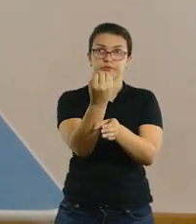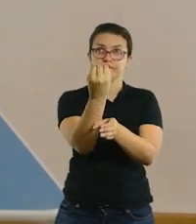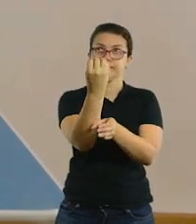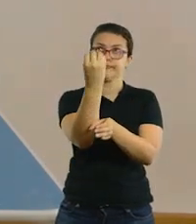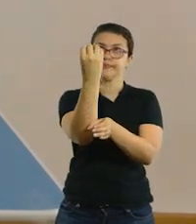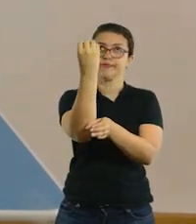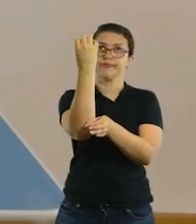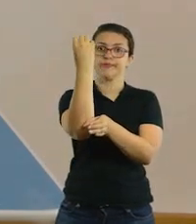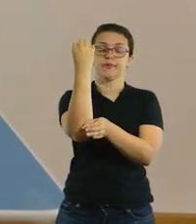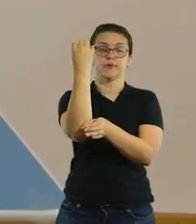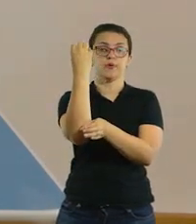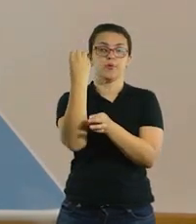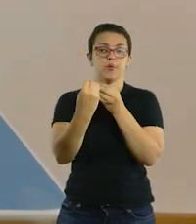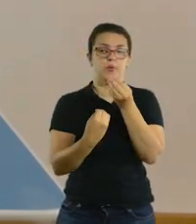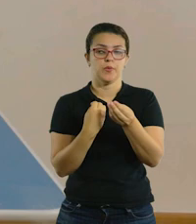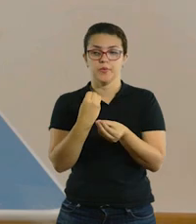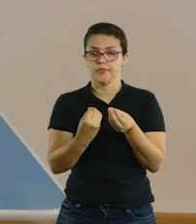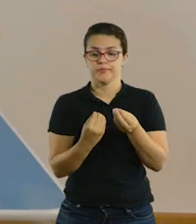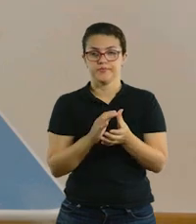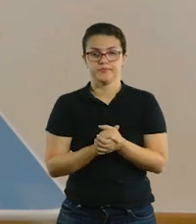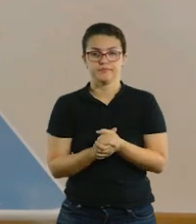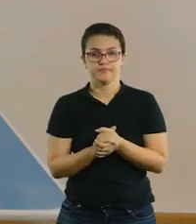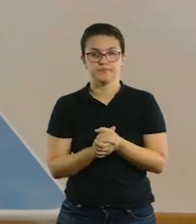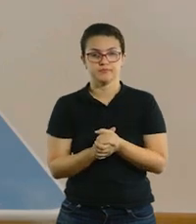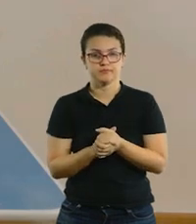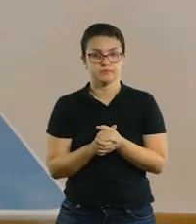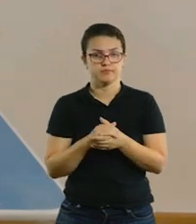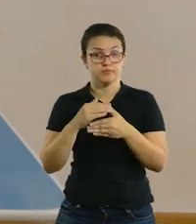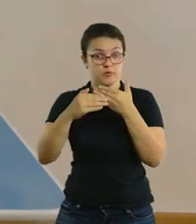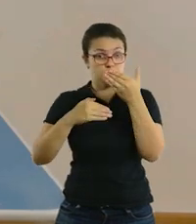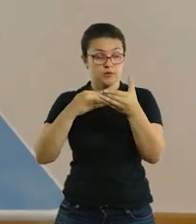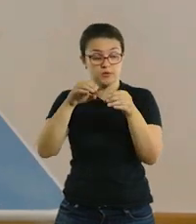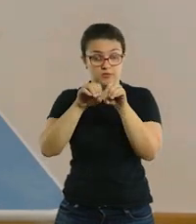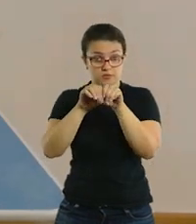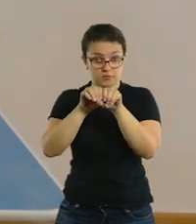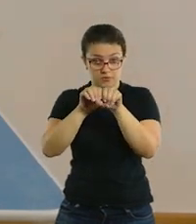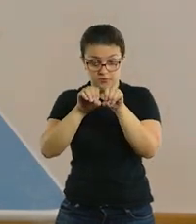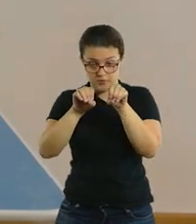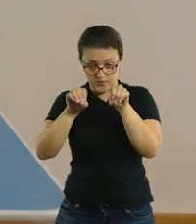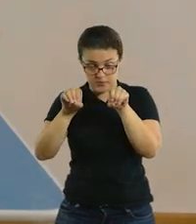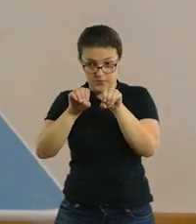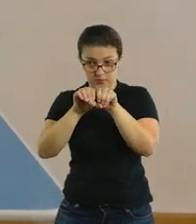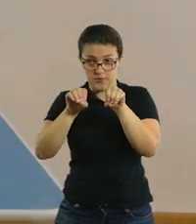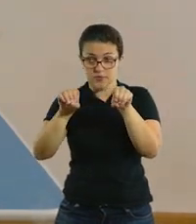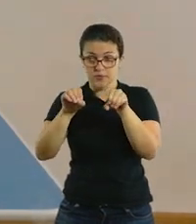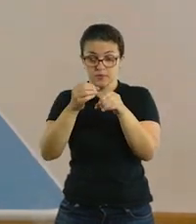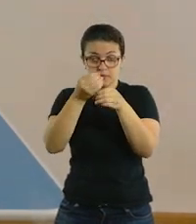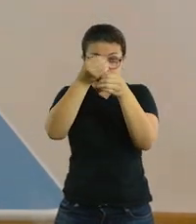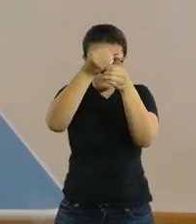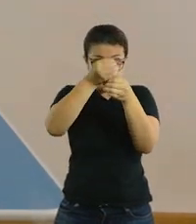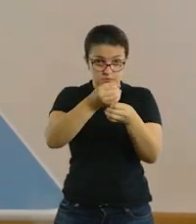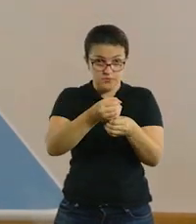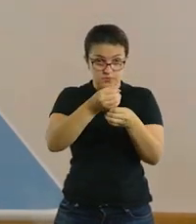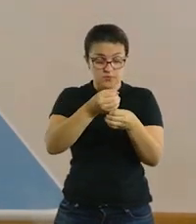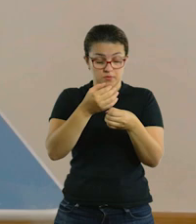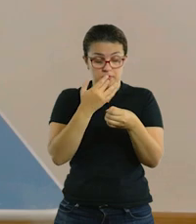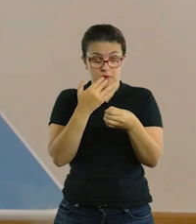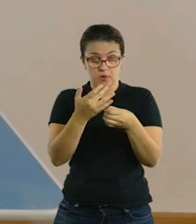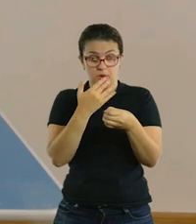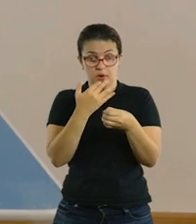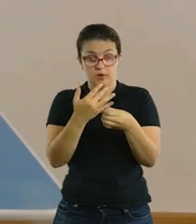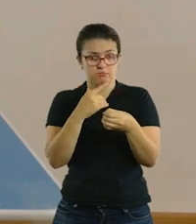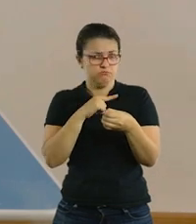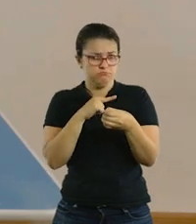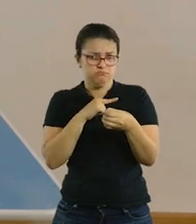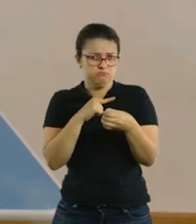Para fazer a chaminé, vocês vão precisar de um rolinho de papel higiênico E para colorir, vocês vão usar